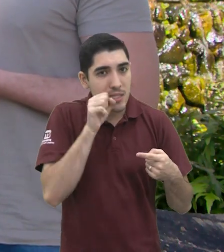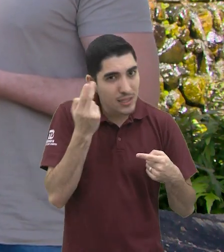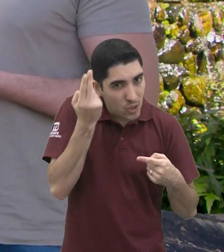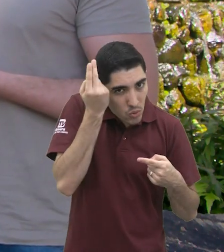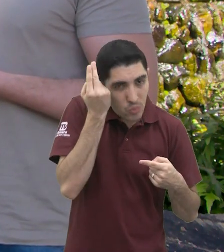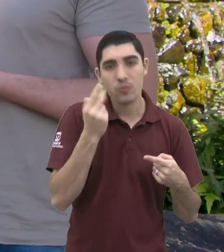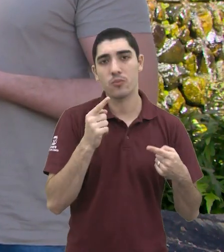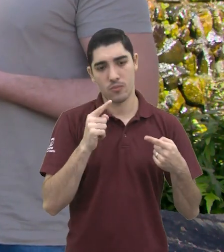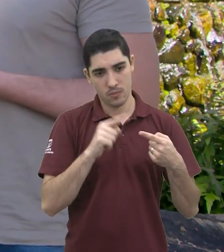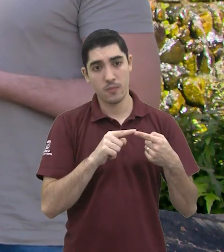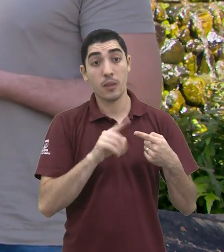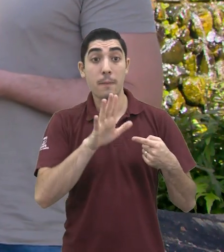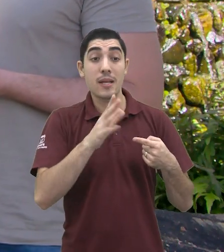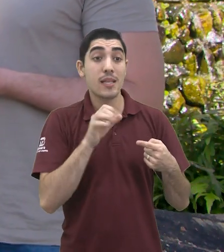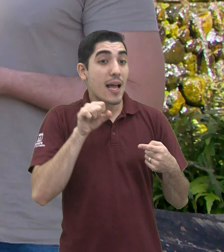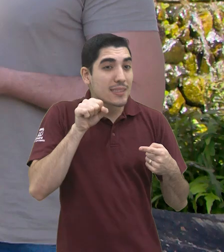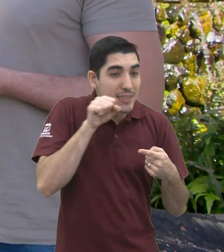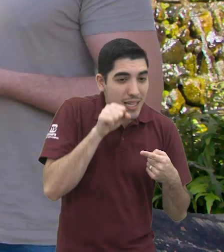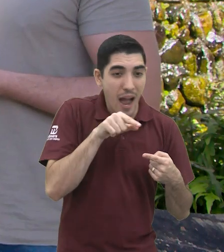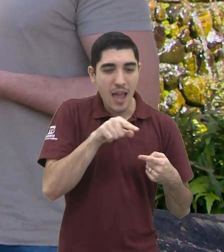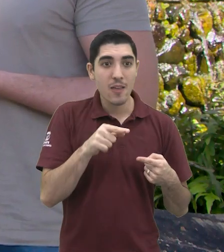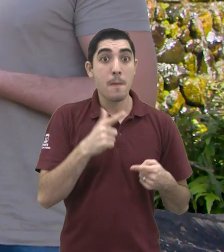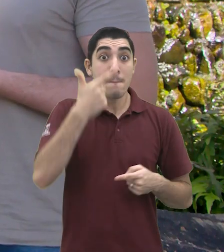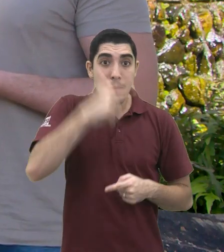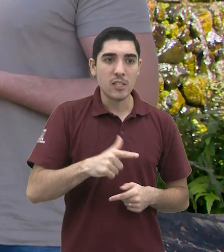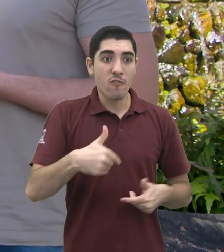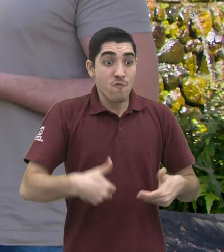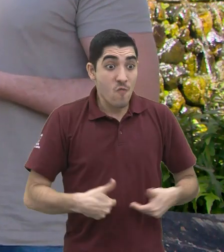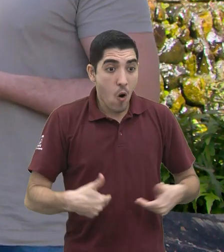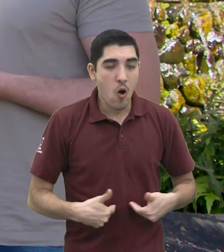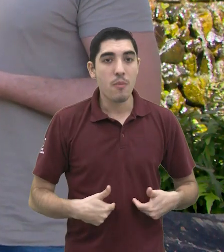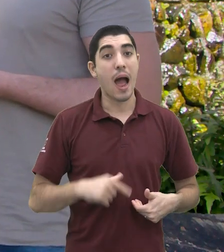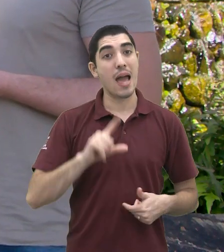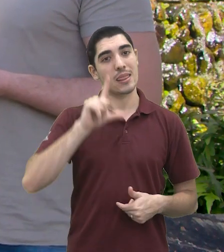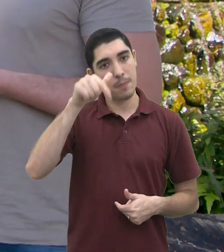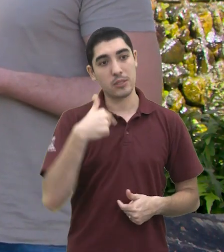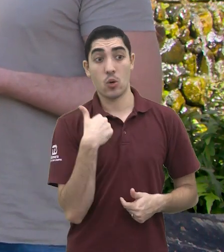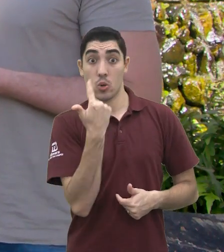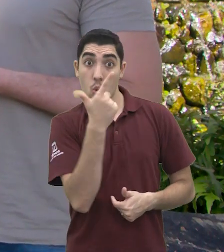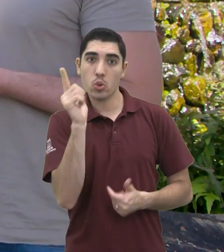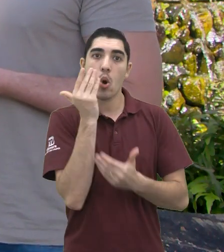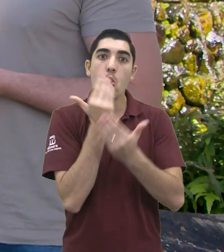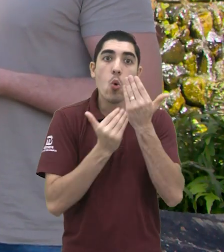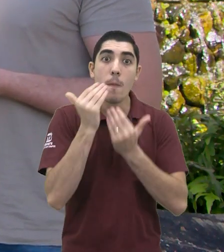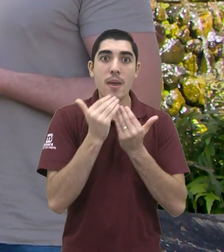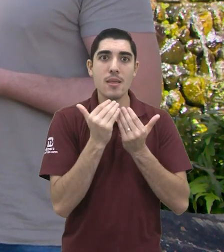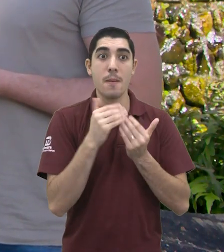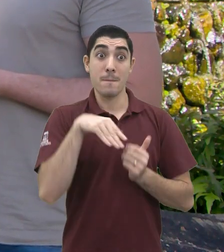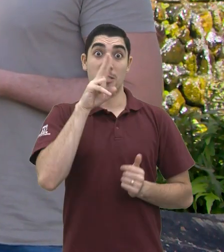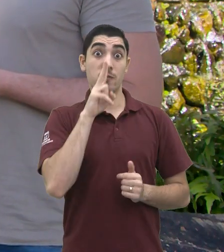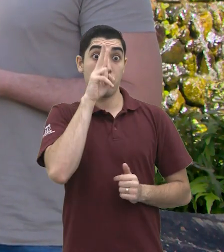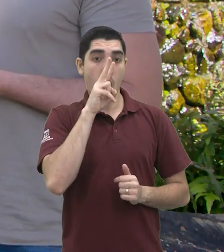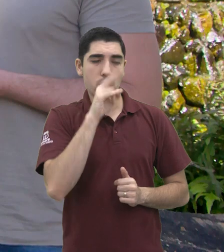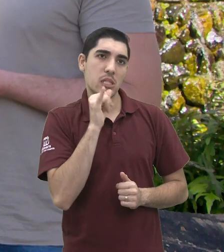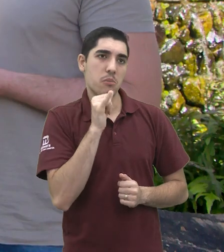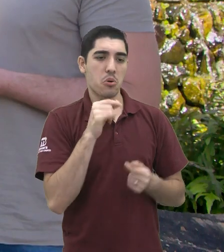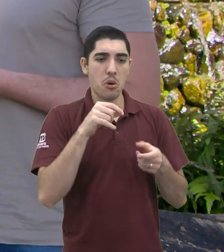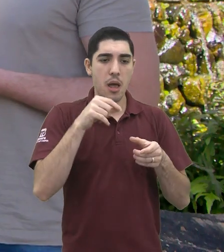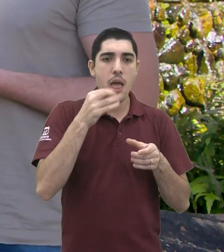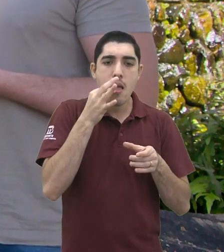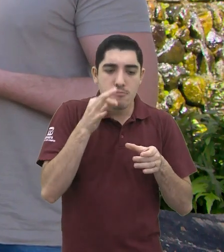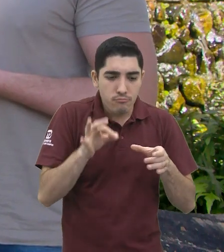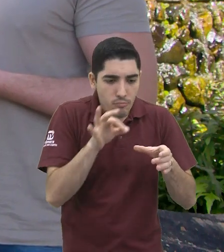ofereço cenoura, mas tipo, cenoura abre o apetite deles, Aham. então no outro dia eu tenho que dar uma coisa com mais sustância, sabe? Sim. Aí eu dou